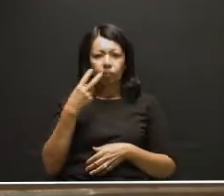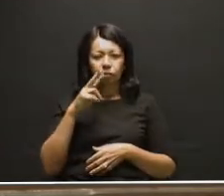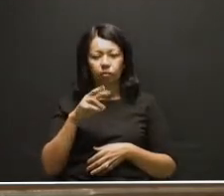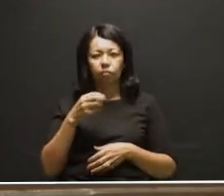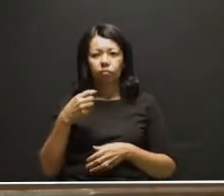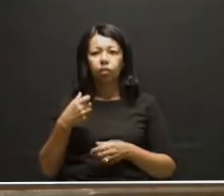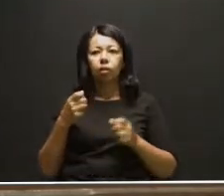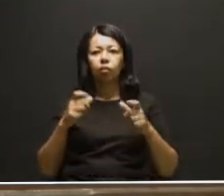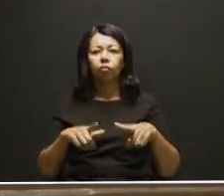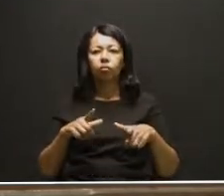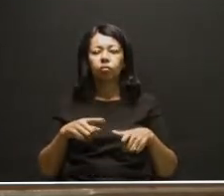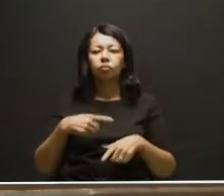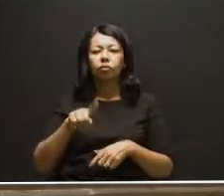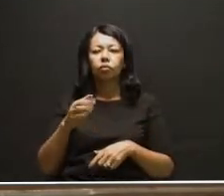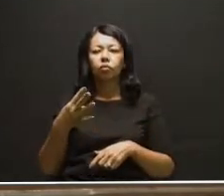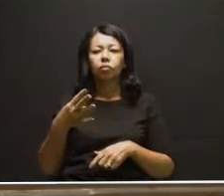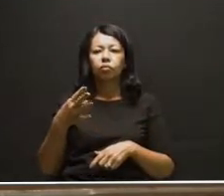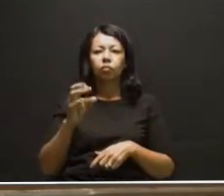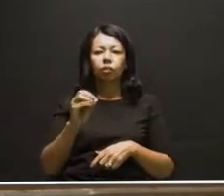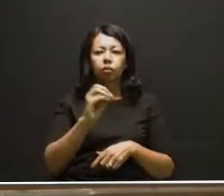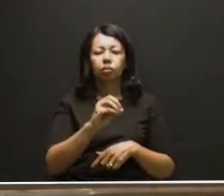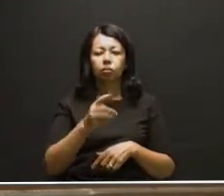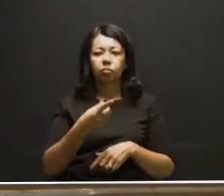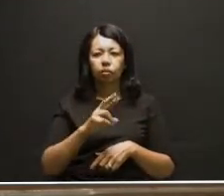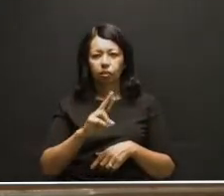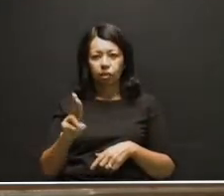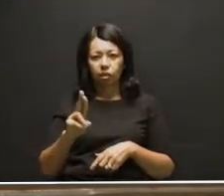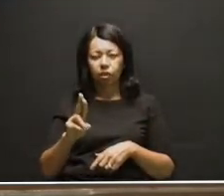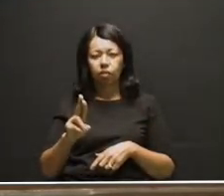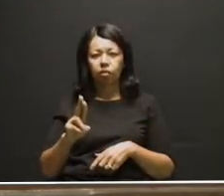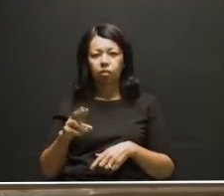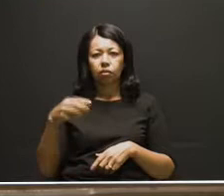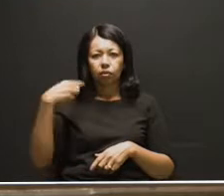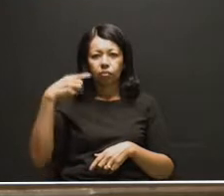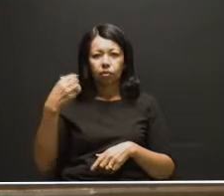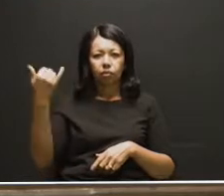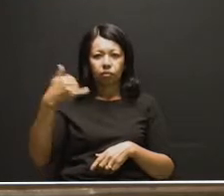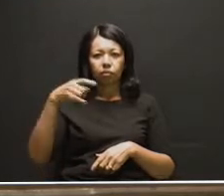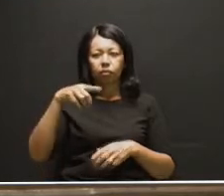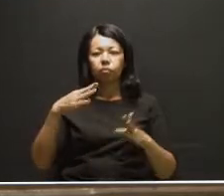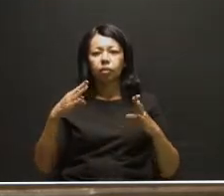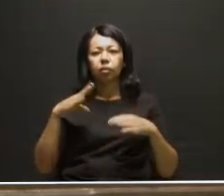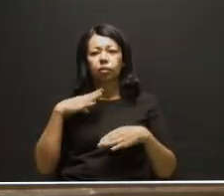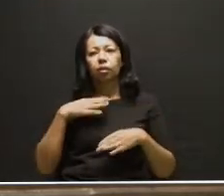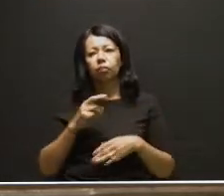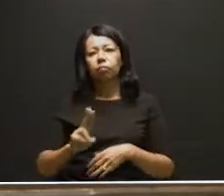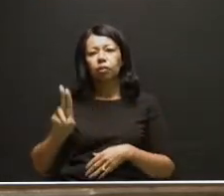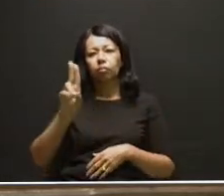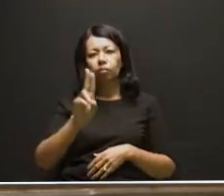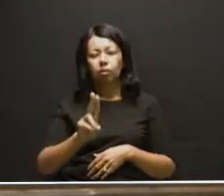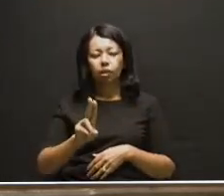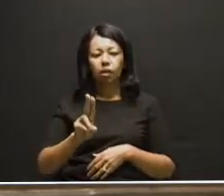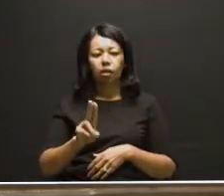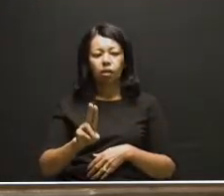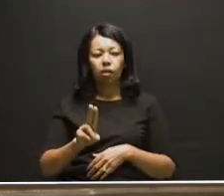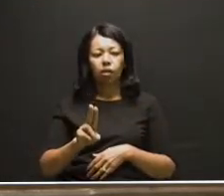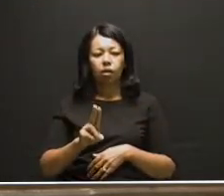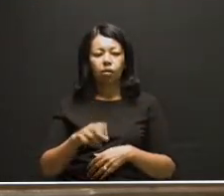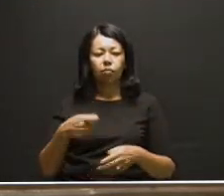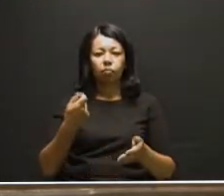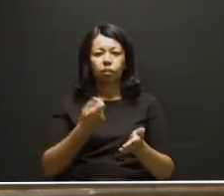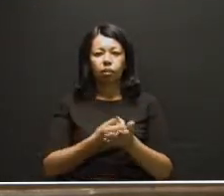400 mil reais que o deputado é enviou pra essa cidade para gastar com custeio